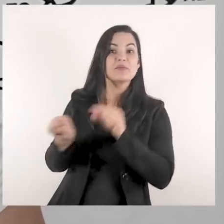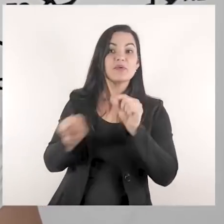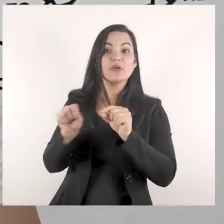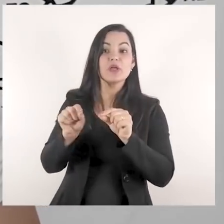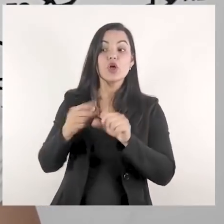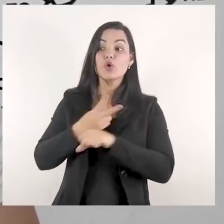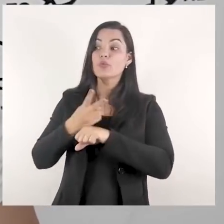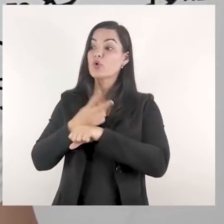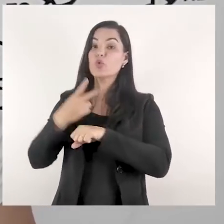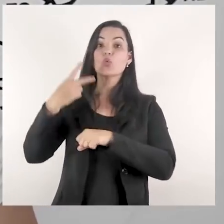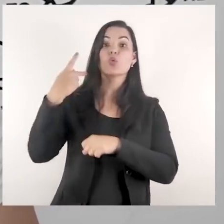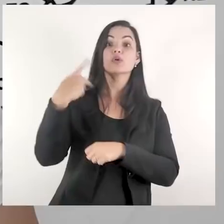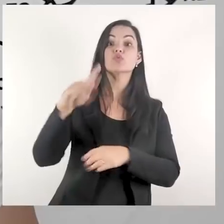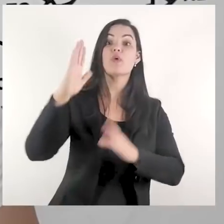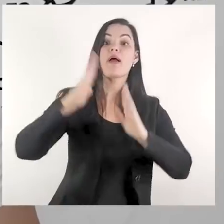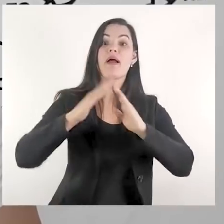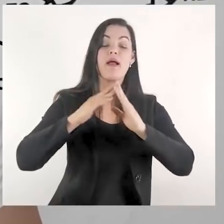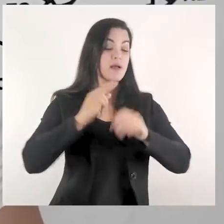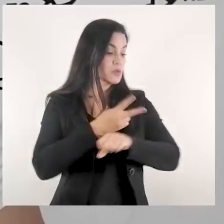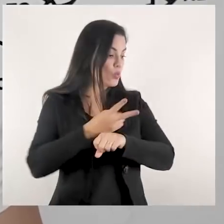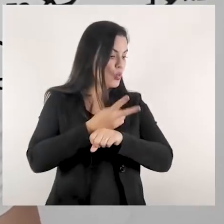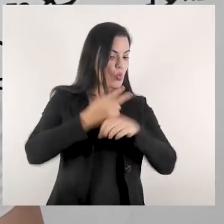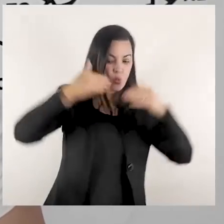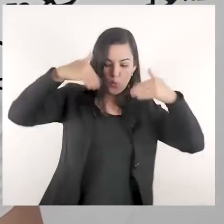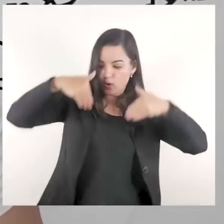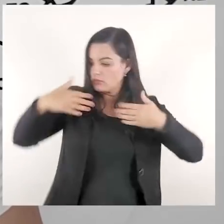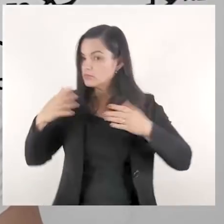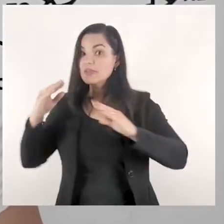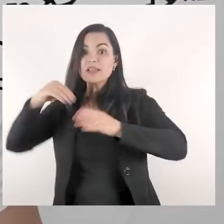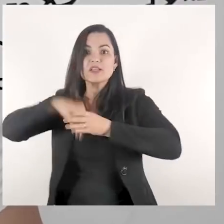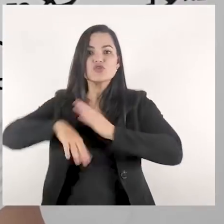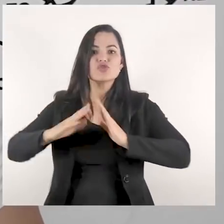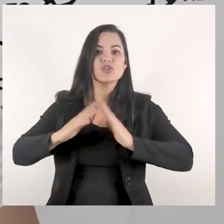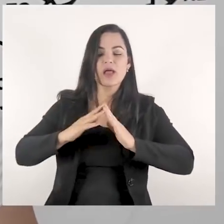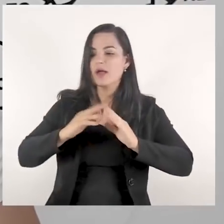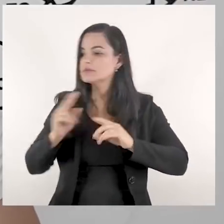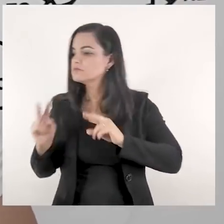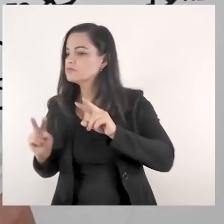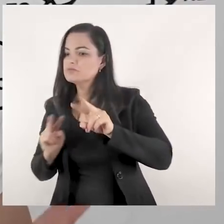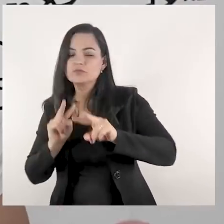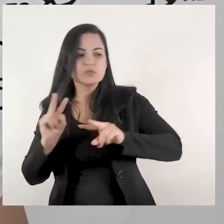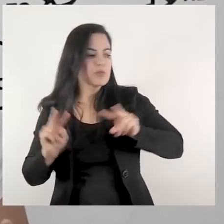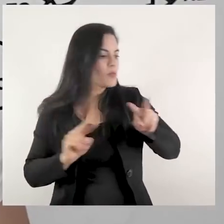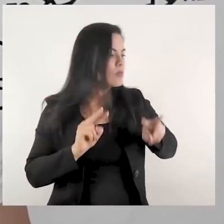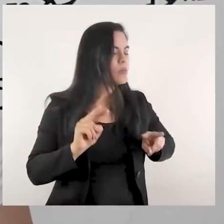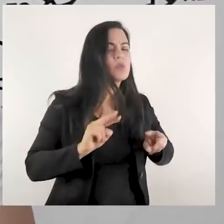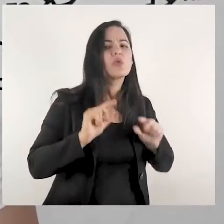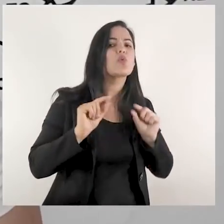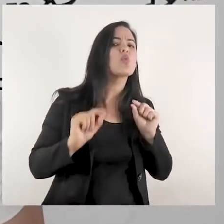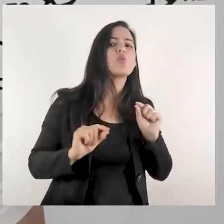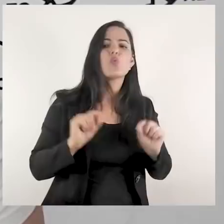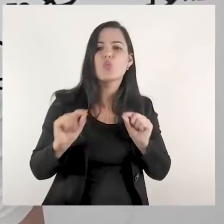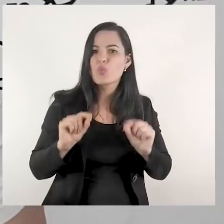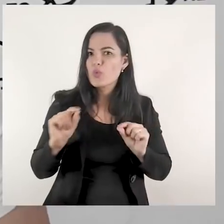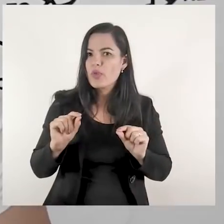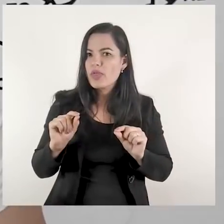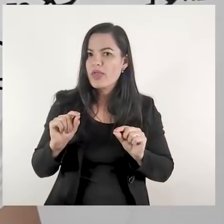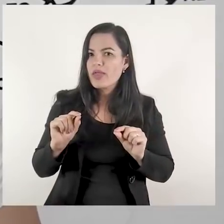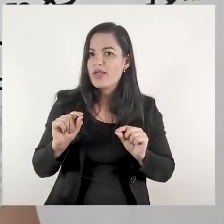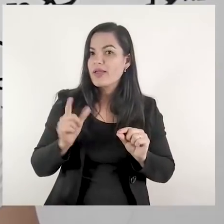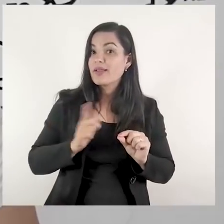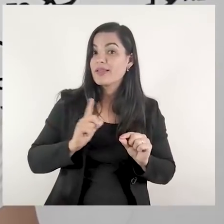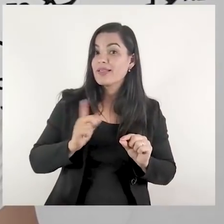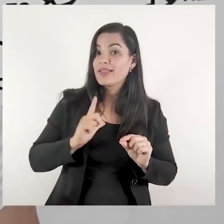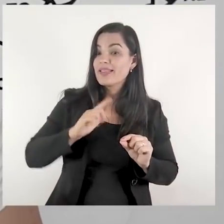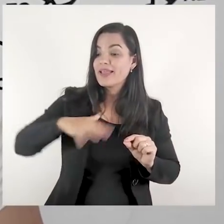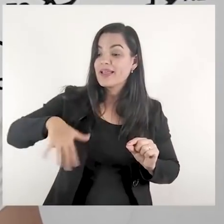você tem aí pertinho de você, na sua casa. Tente observar essas coisas todas que estão aí